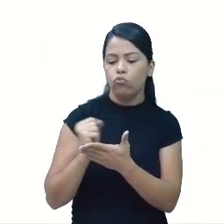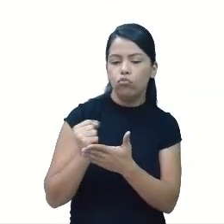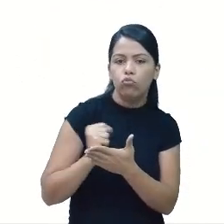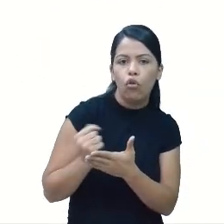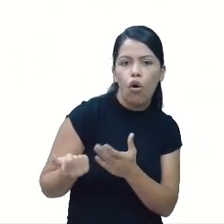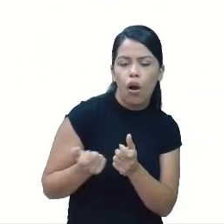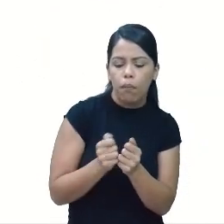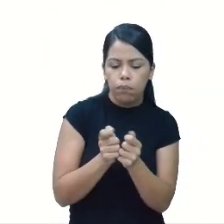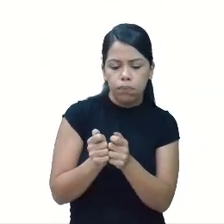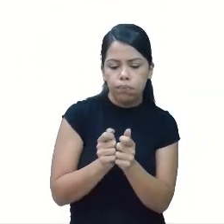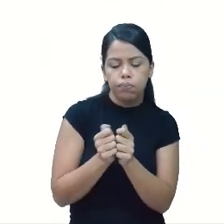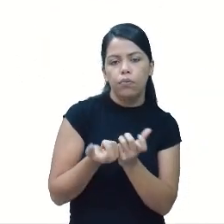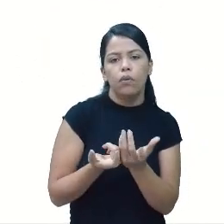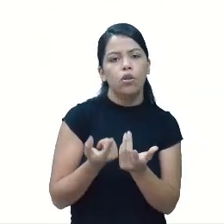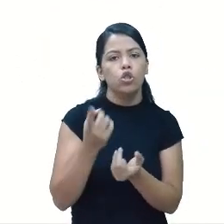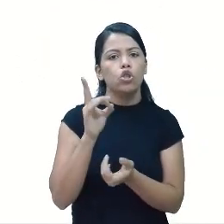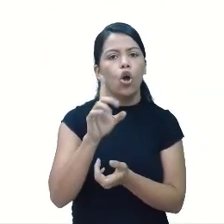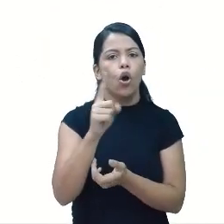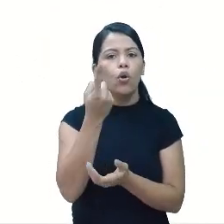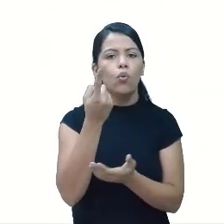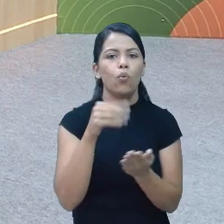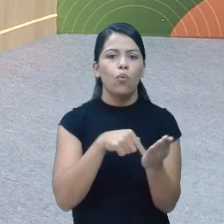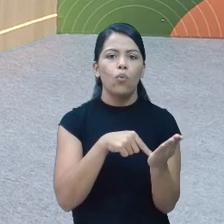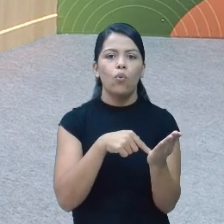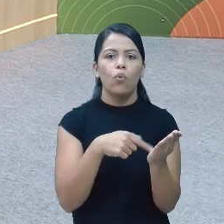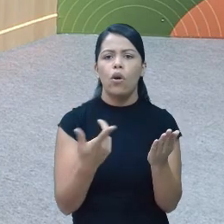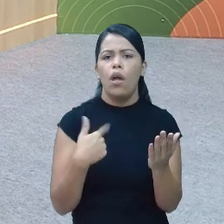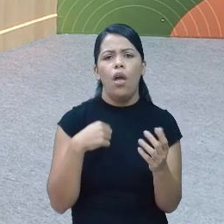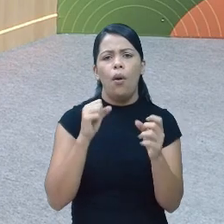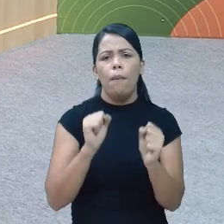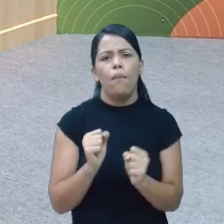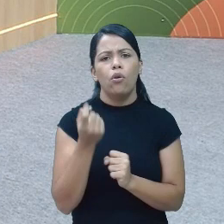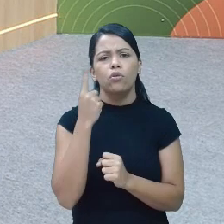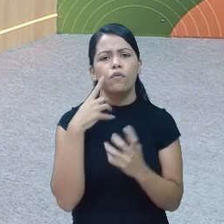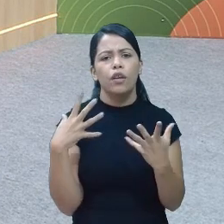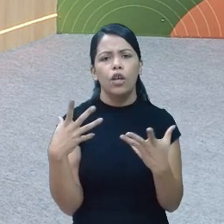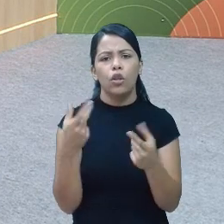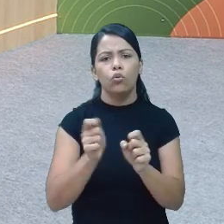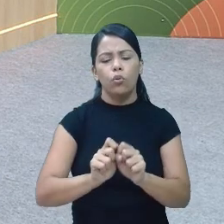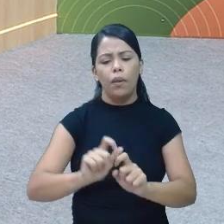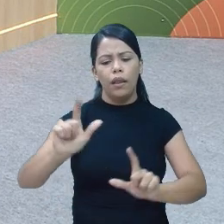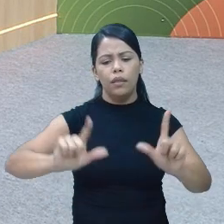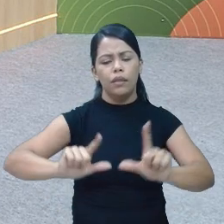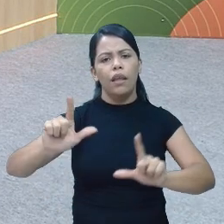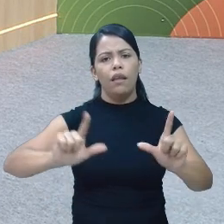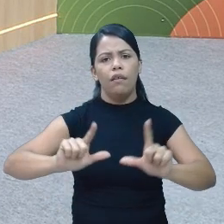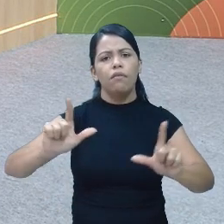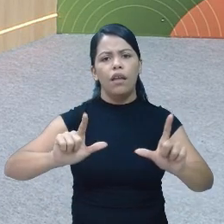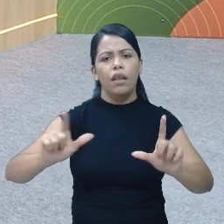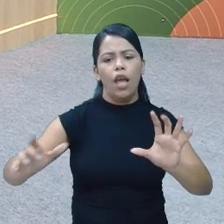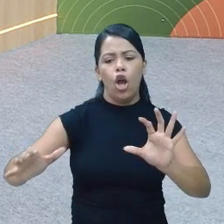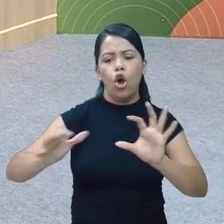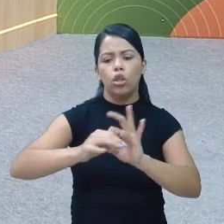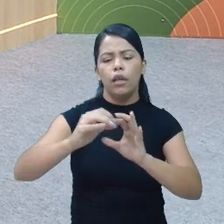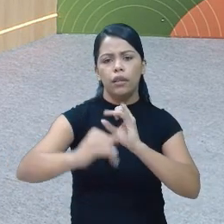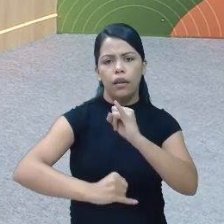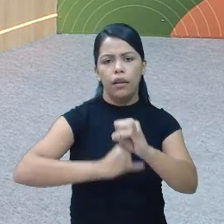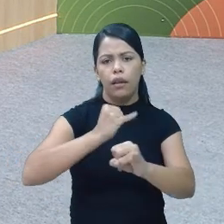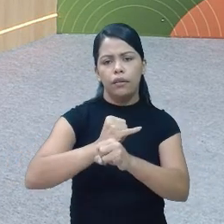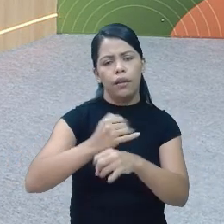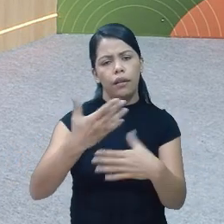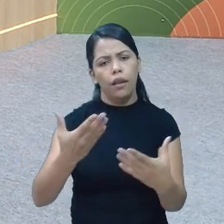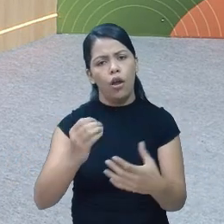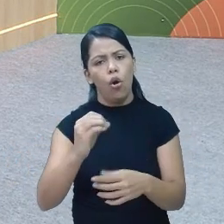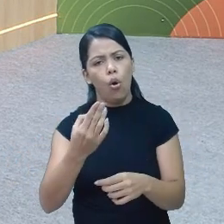num local só, né? Ou seja, eu posso ver tudo isso pela TV, hoje as TVs conectadas com a internet, ou eu posso ter tudo